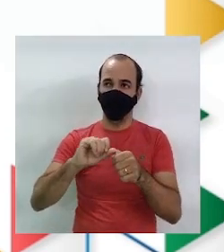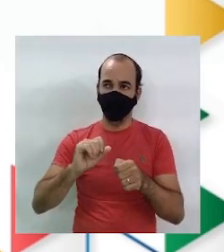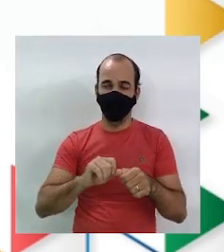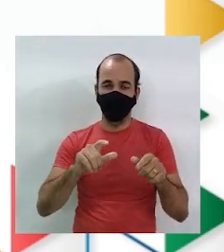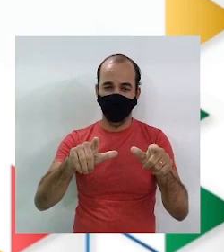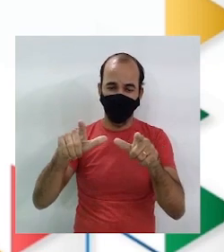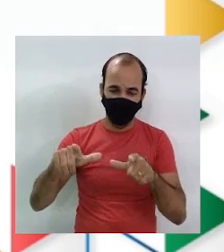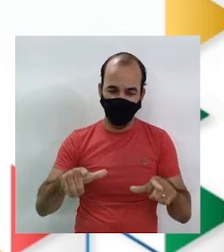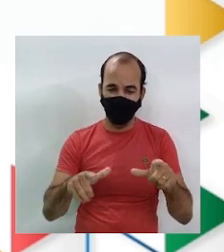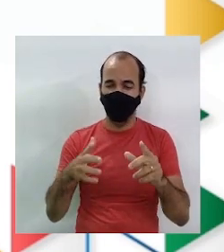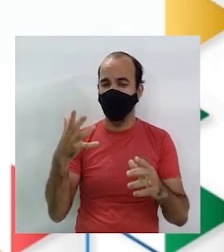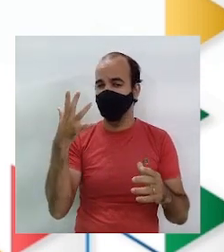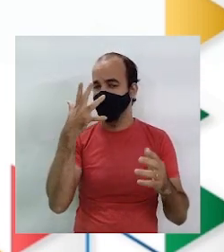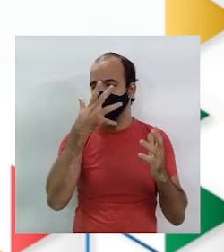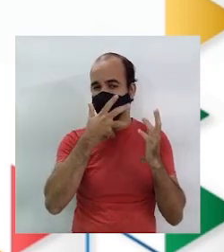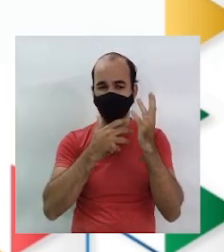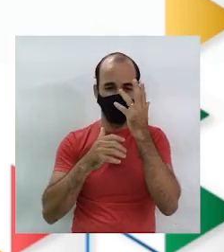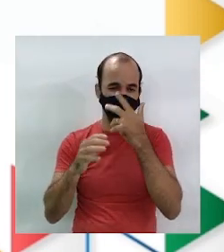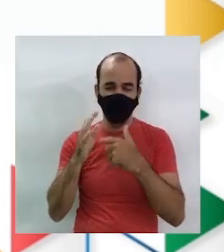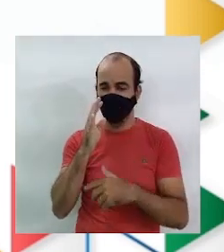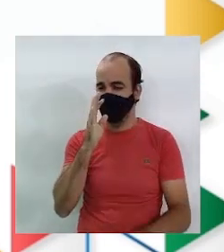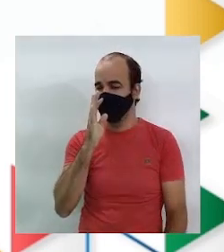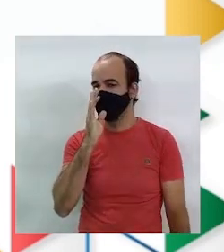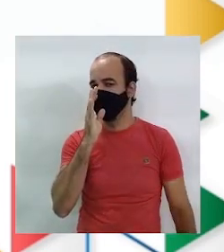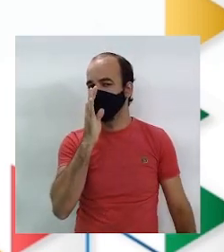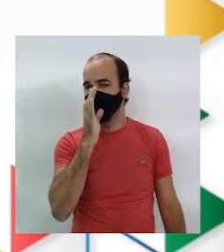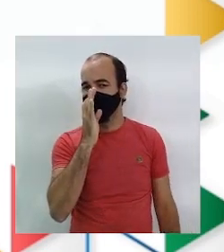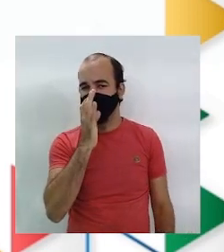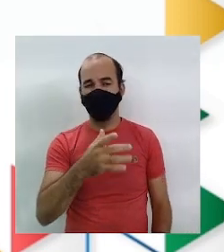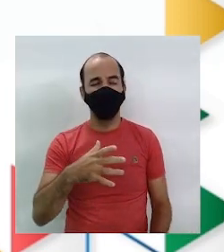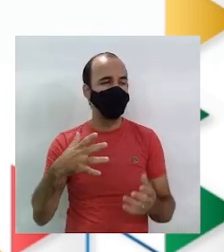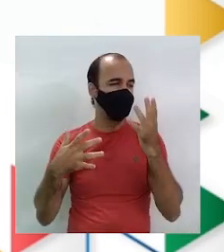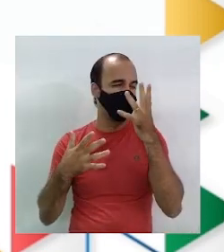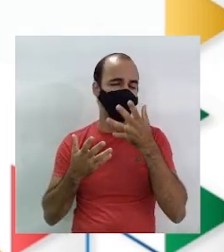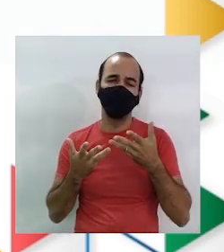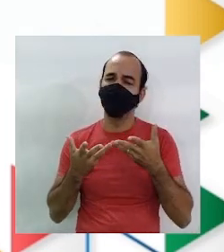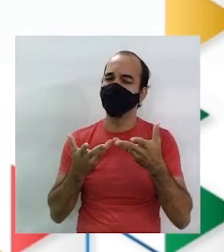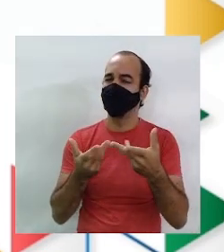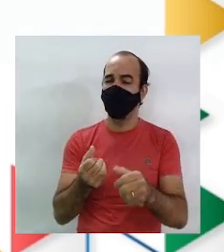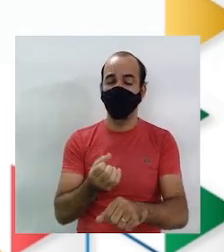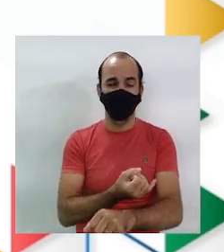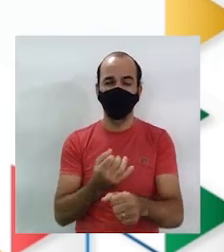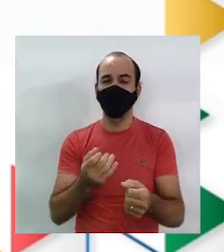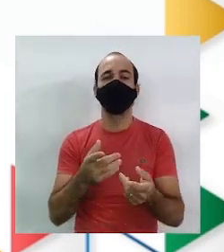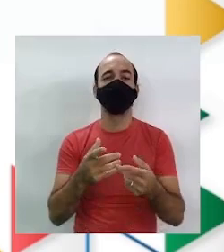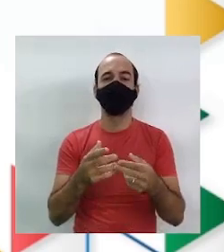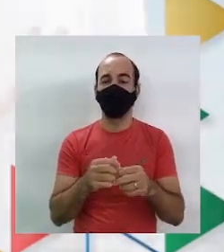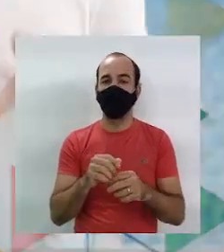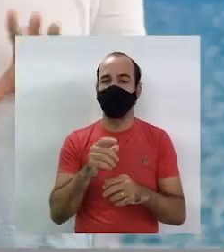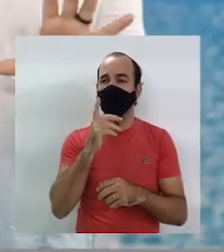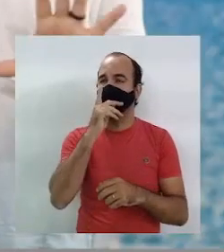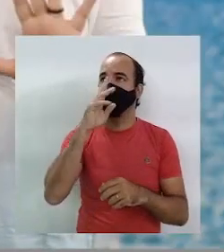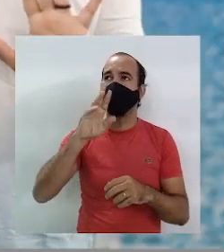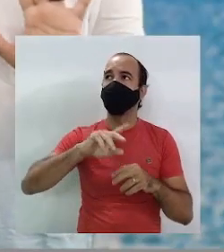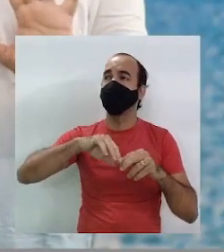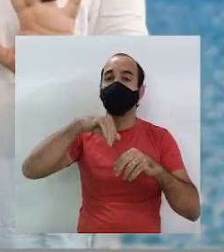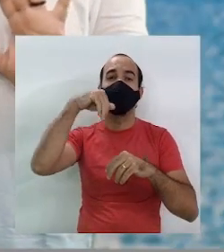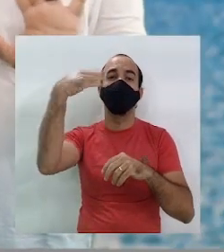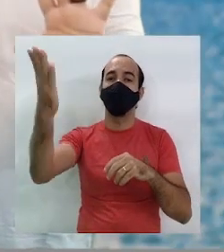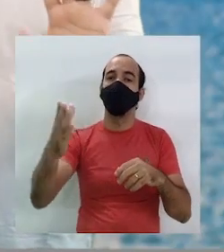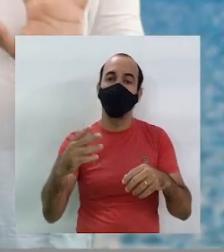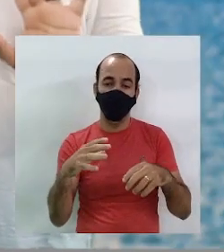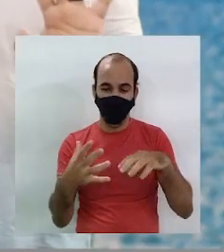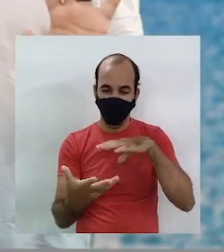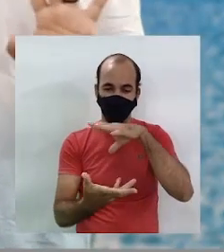Você presenciando lá essa área da oficina, você fica encantado. Parece que você não está no Brasil. A sensação que eu